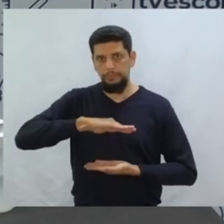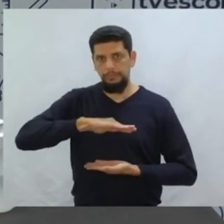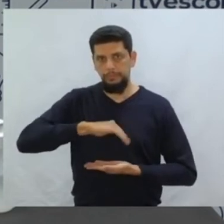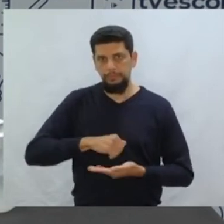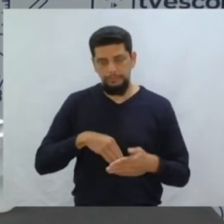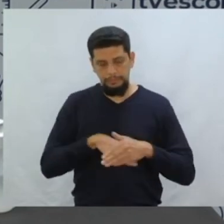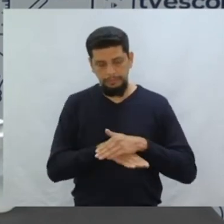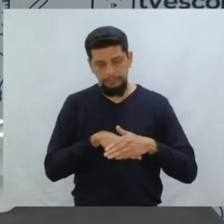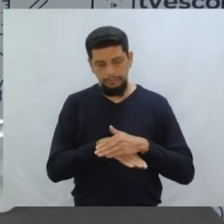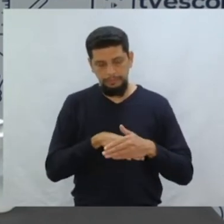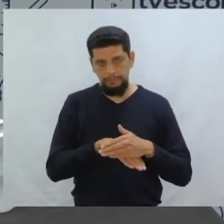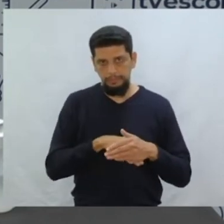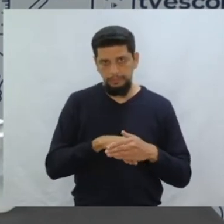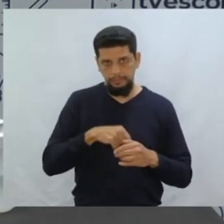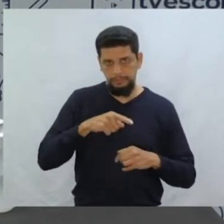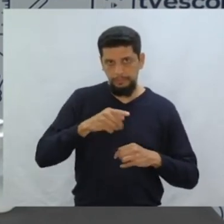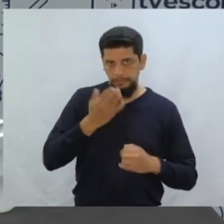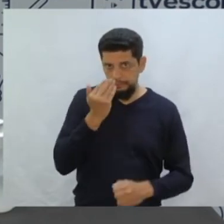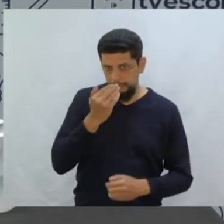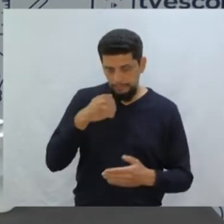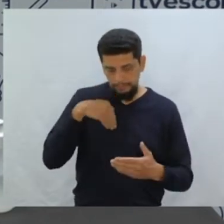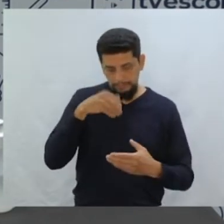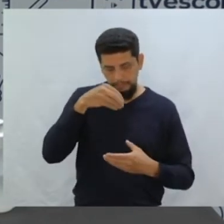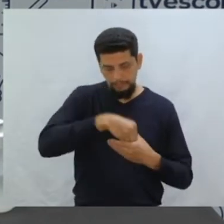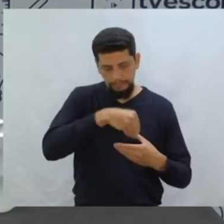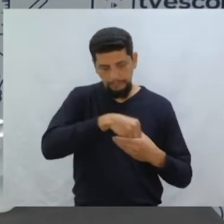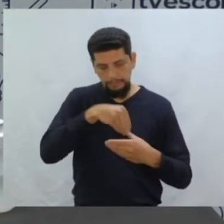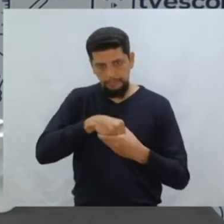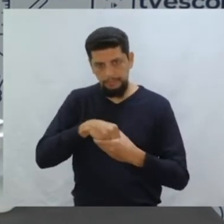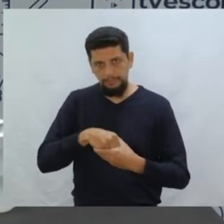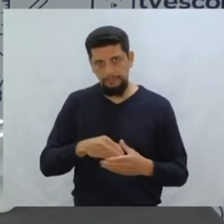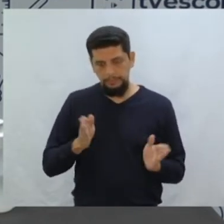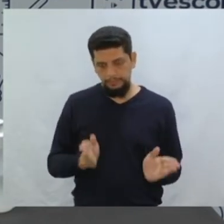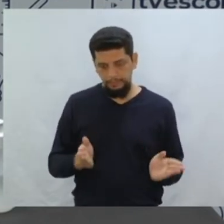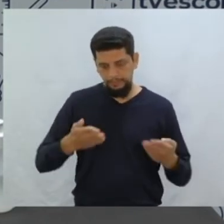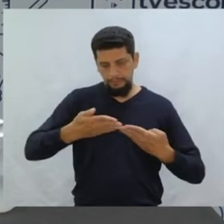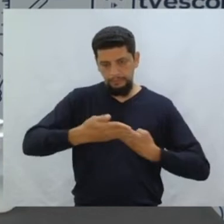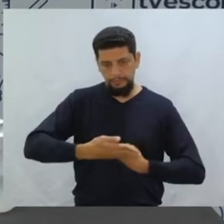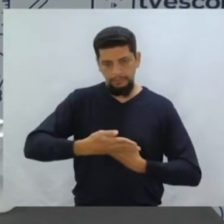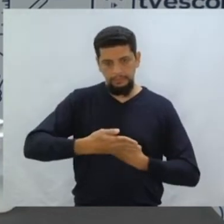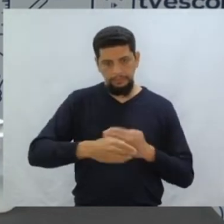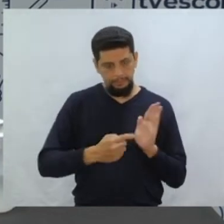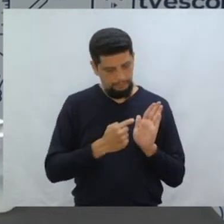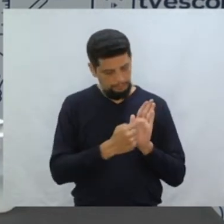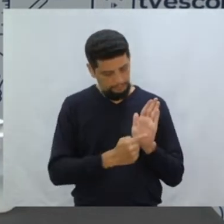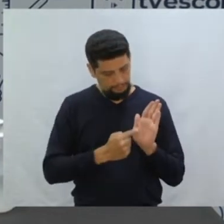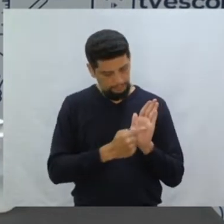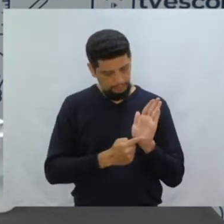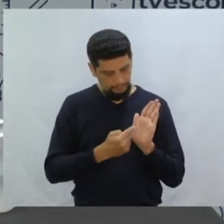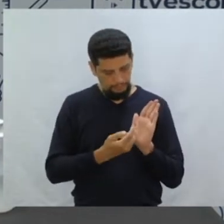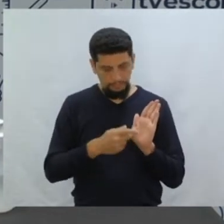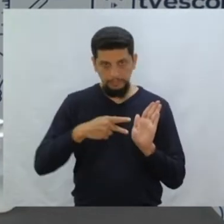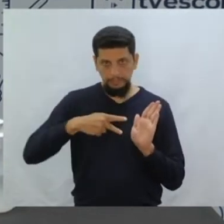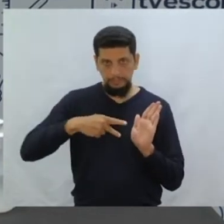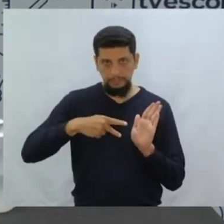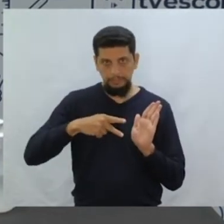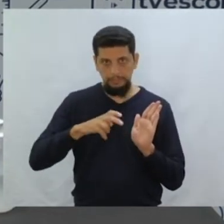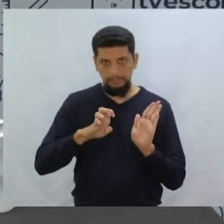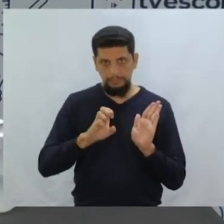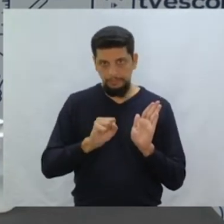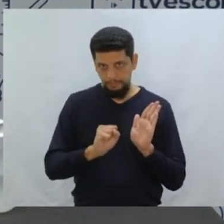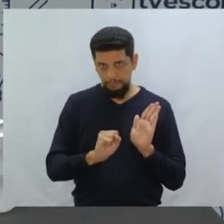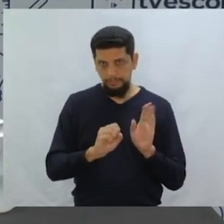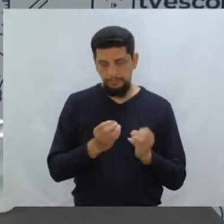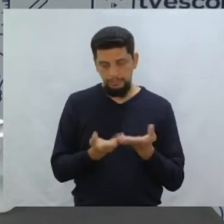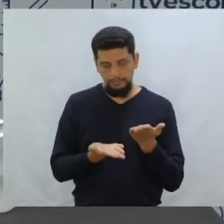para guardar esses alimentos. Essa caixinha aqui, ó, está bem aqui embaixo também o